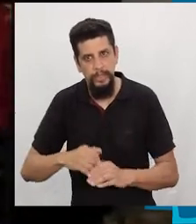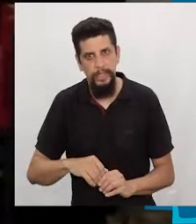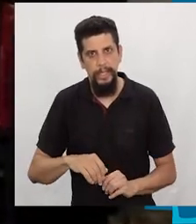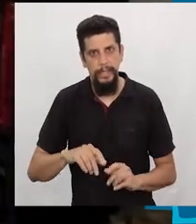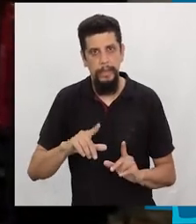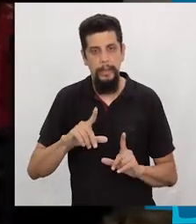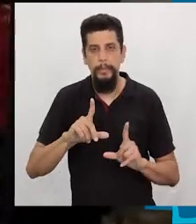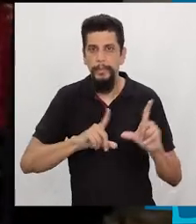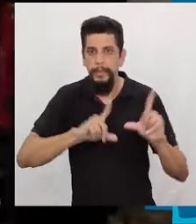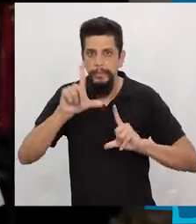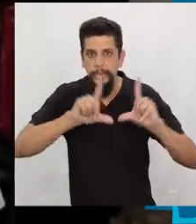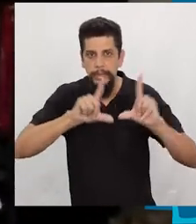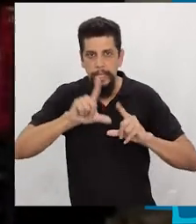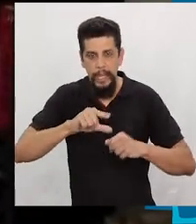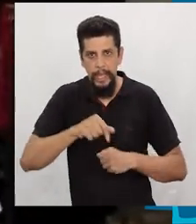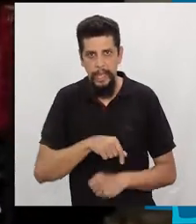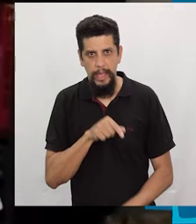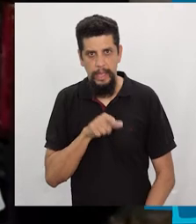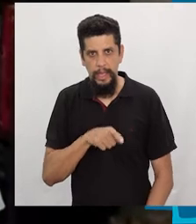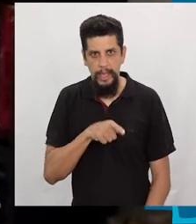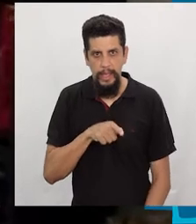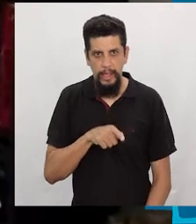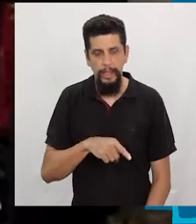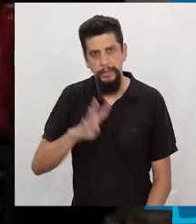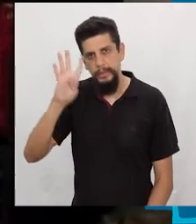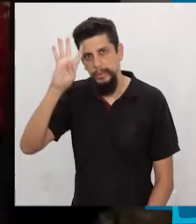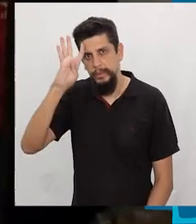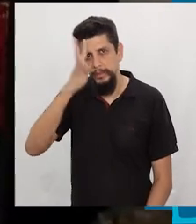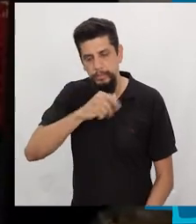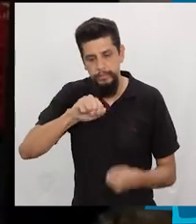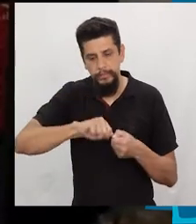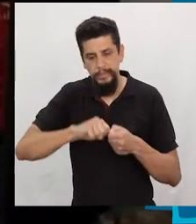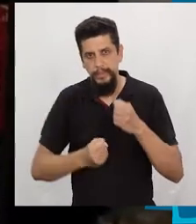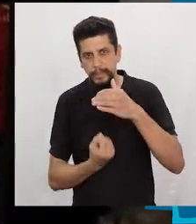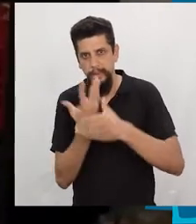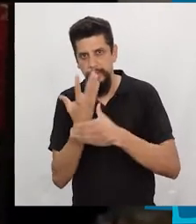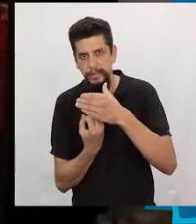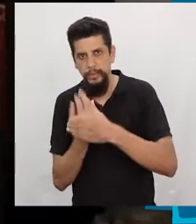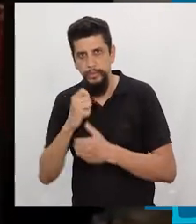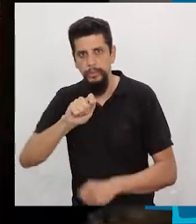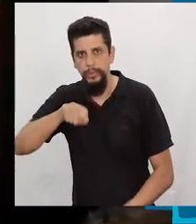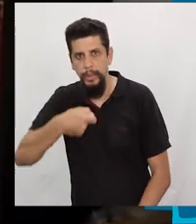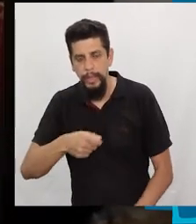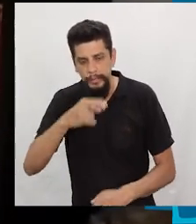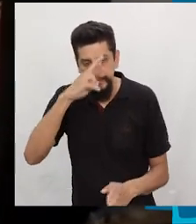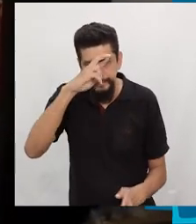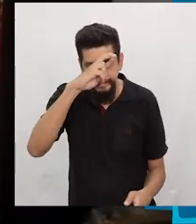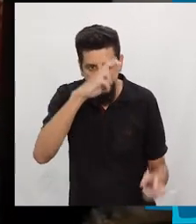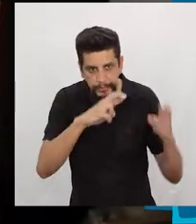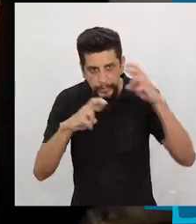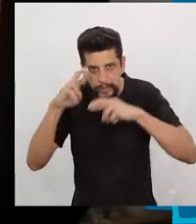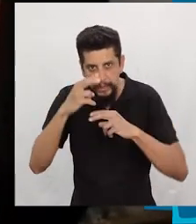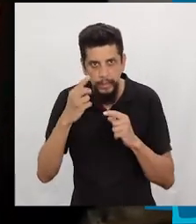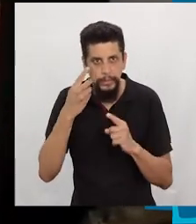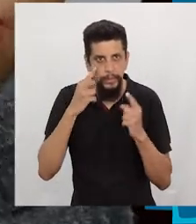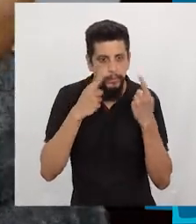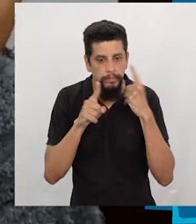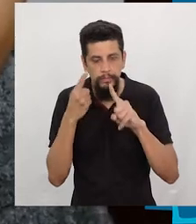programa de televisão. Quando ela virou roteirista, ela resolveu criar um programa sobre detetives que investigam